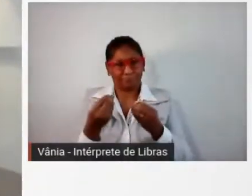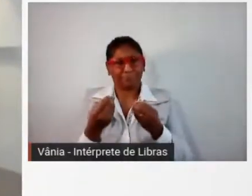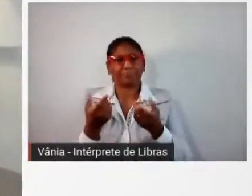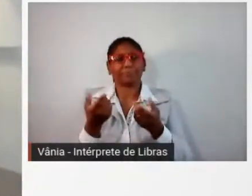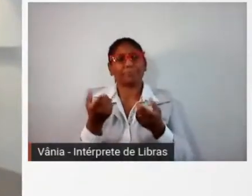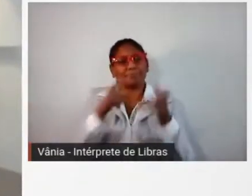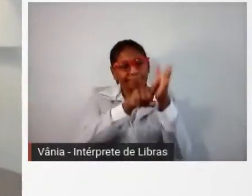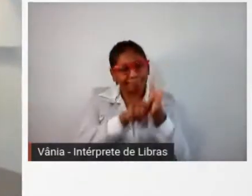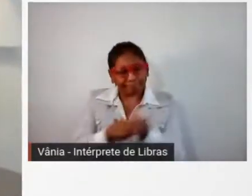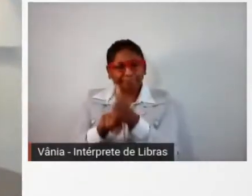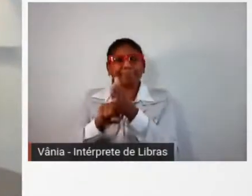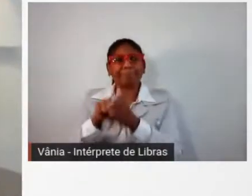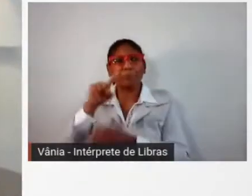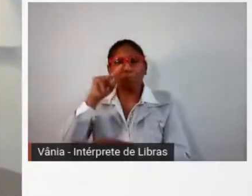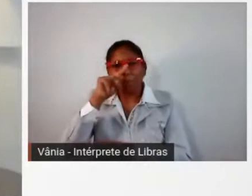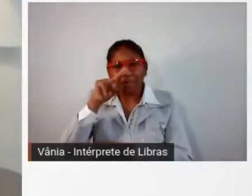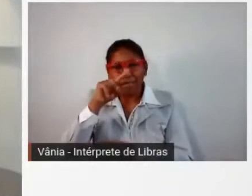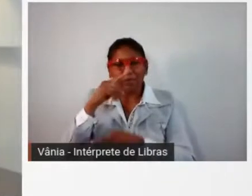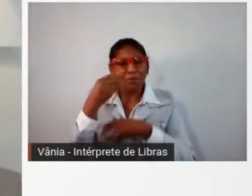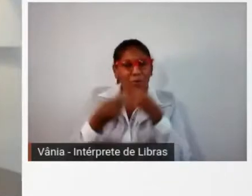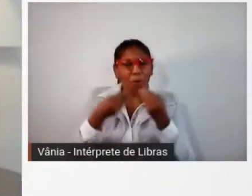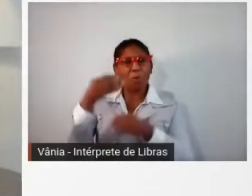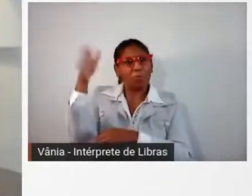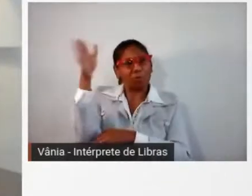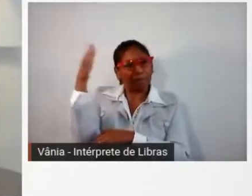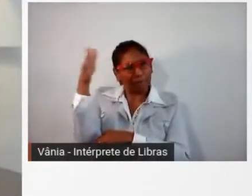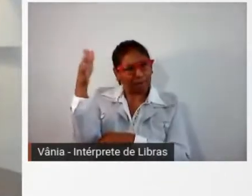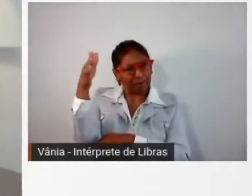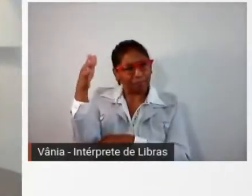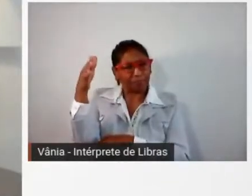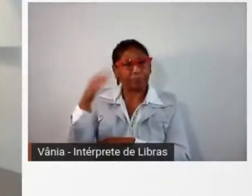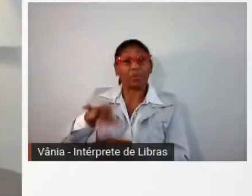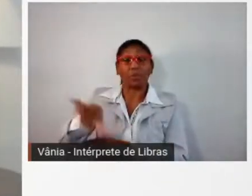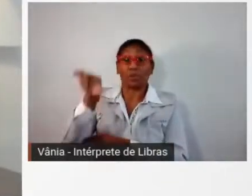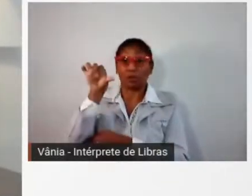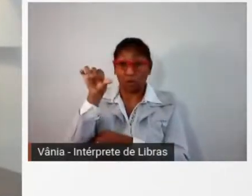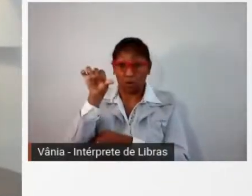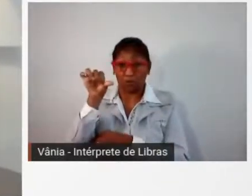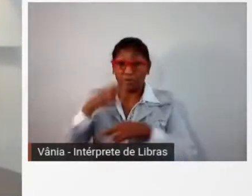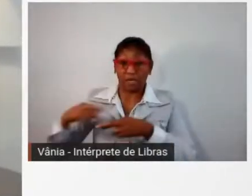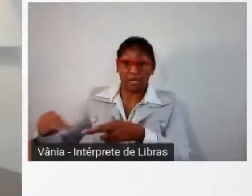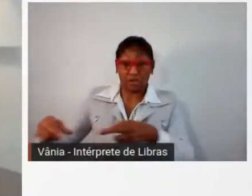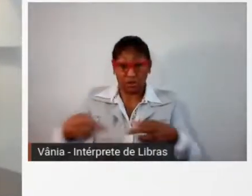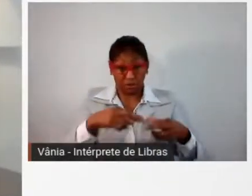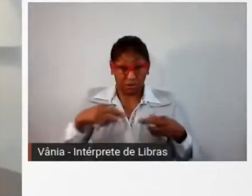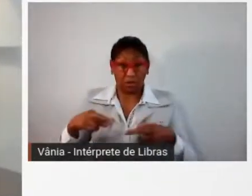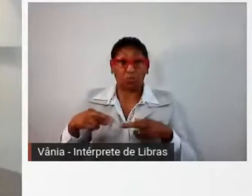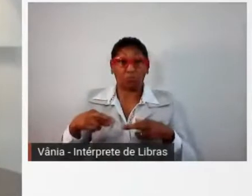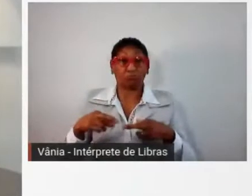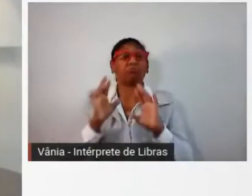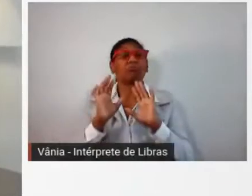identificando os riscos de cada uma das regiões pelas bandeiras. 9 regiões das 21 já